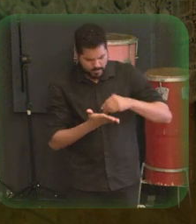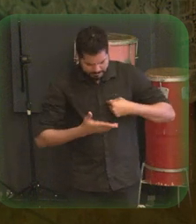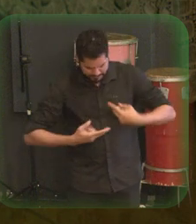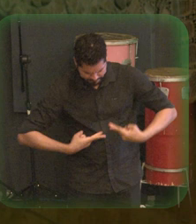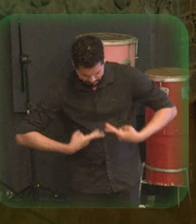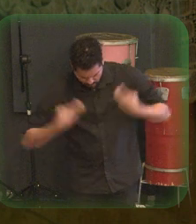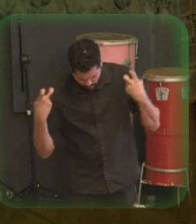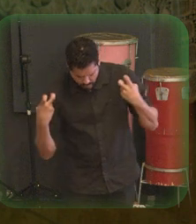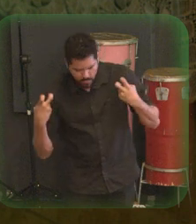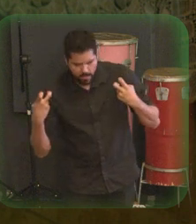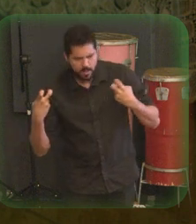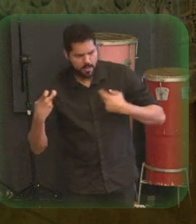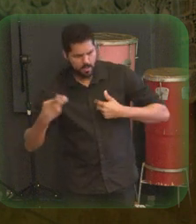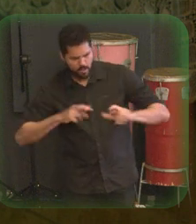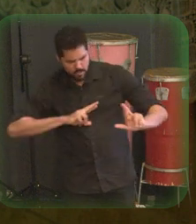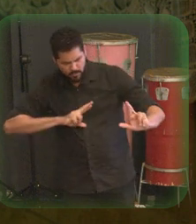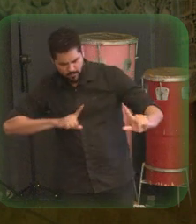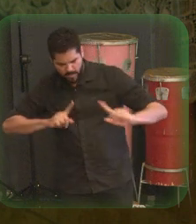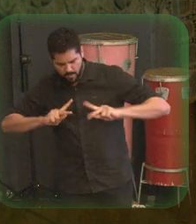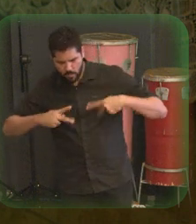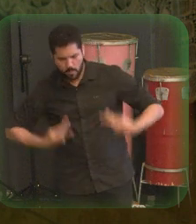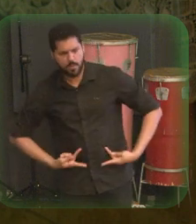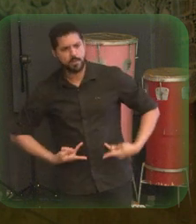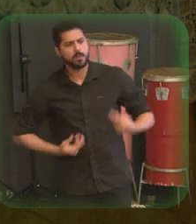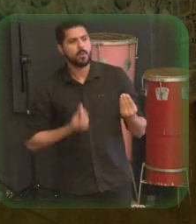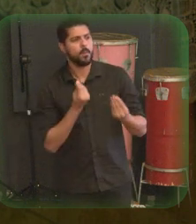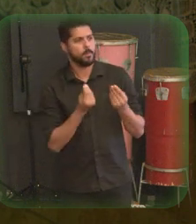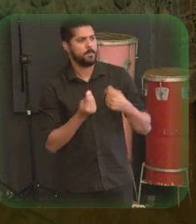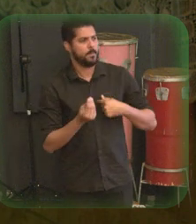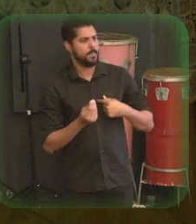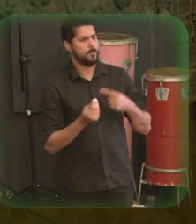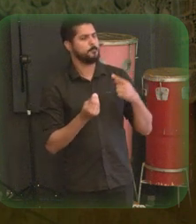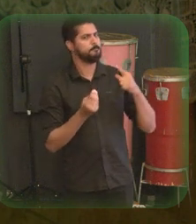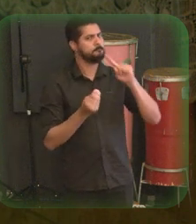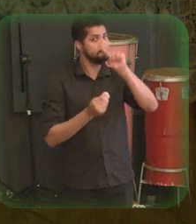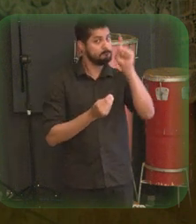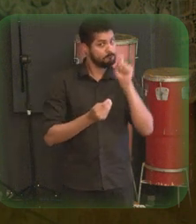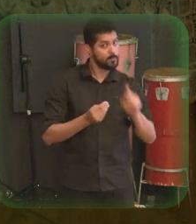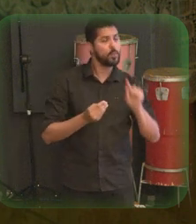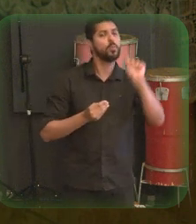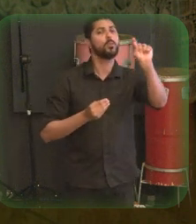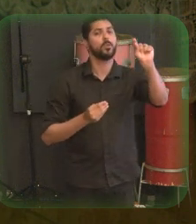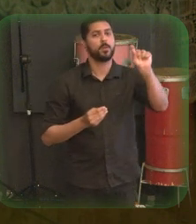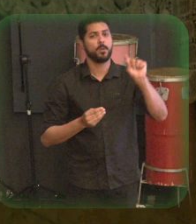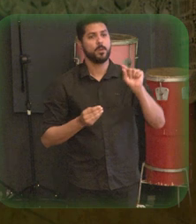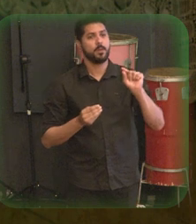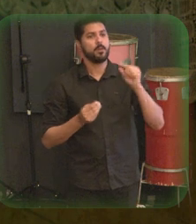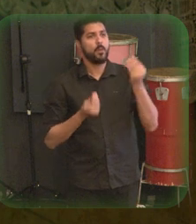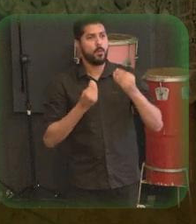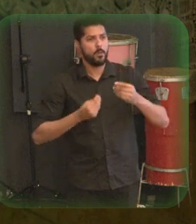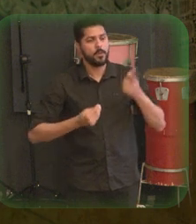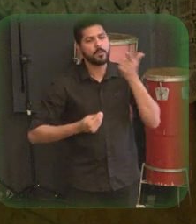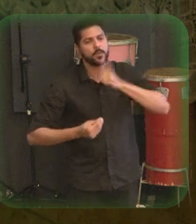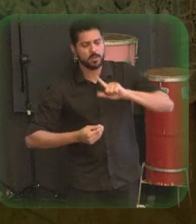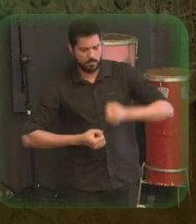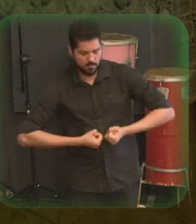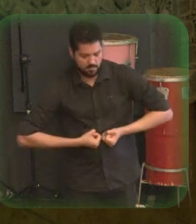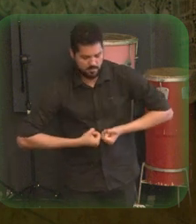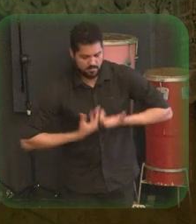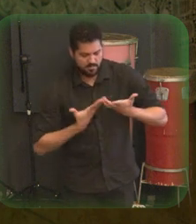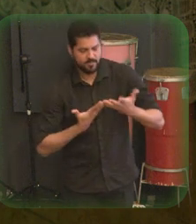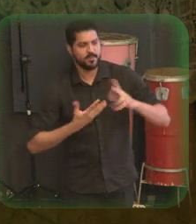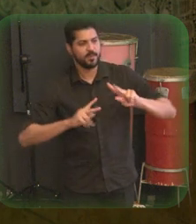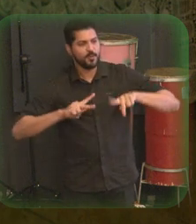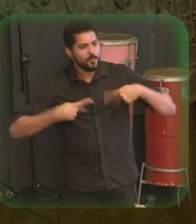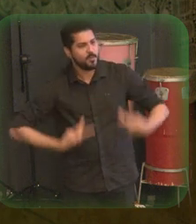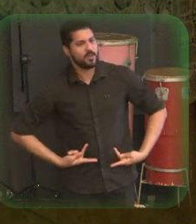tão diferentes uns dos outros? Então, a pergunta que fica é o seguinte, como é que nós podemos nos pensar como seres humanos, mesmo